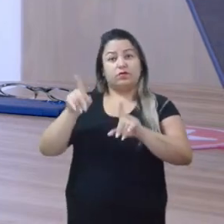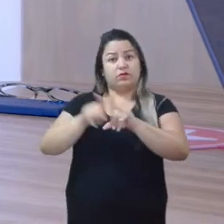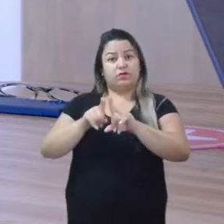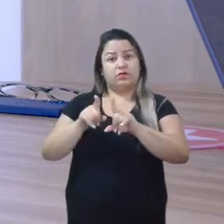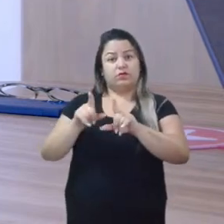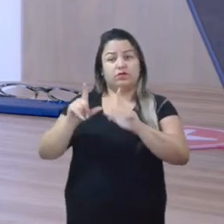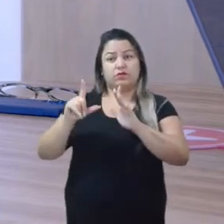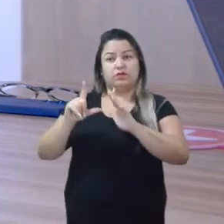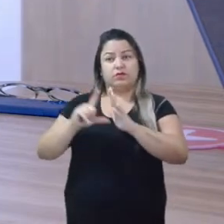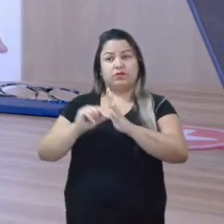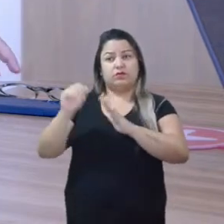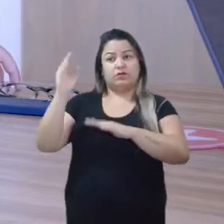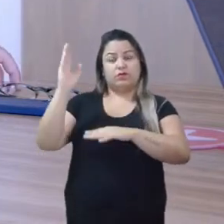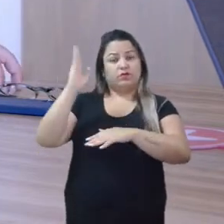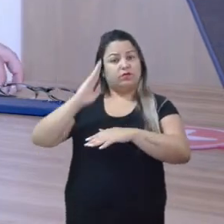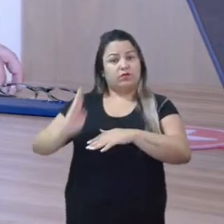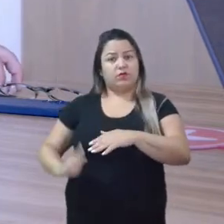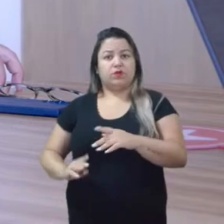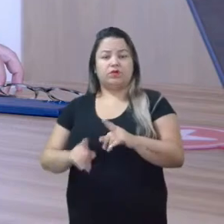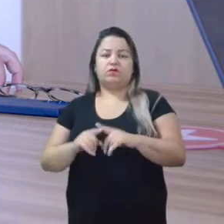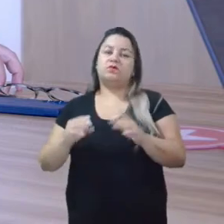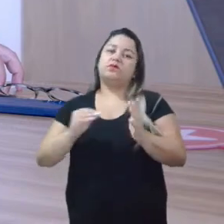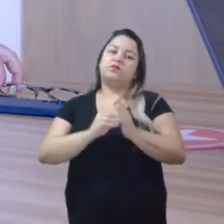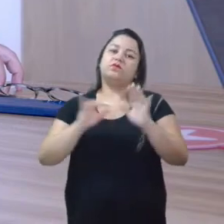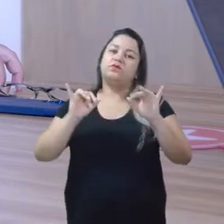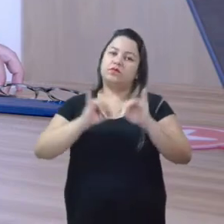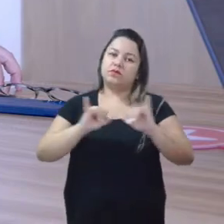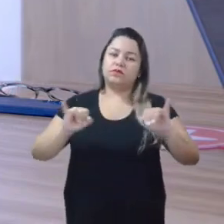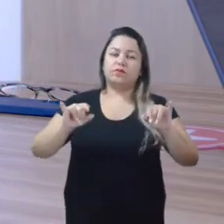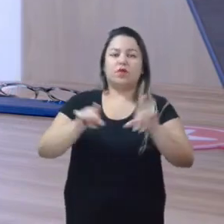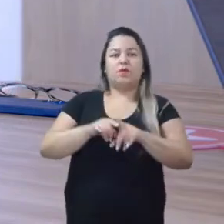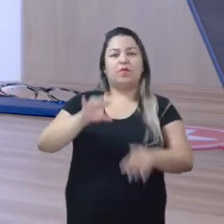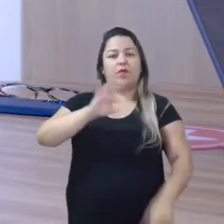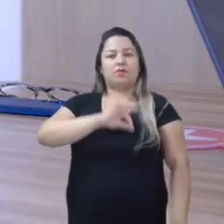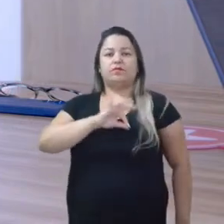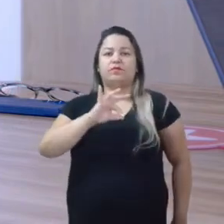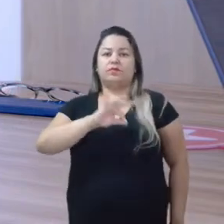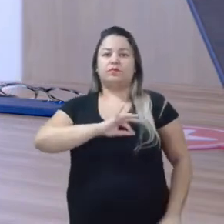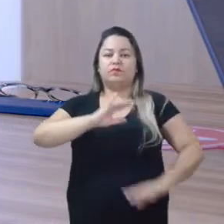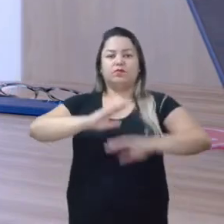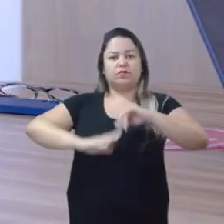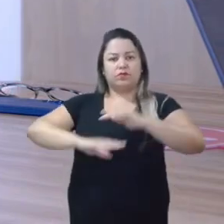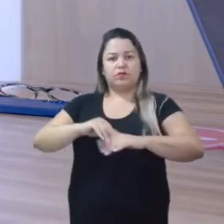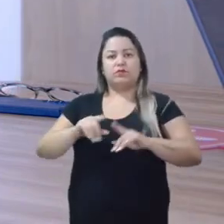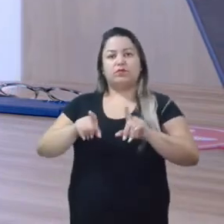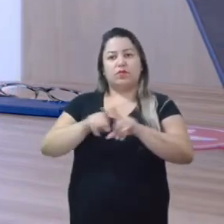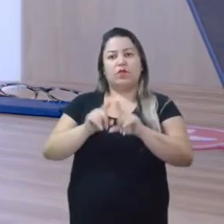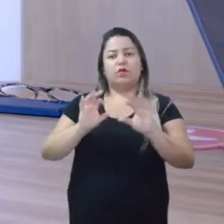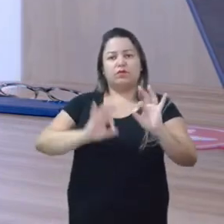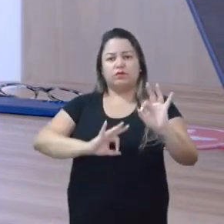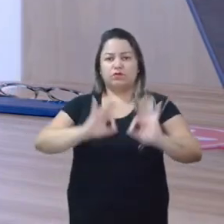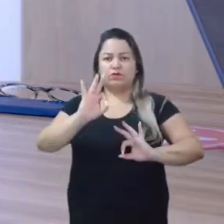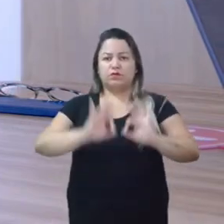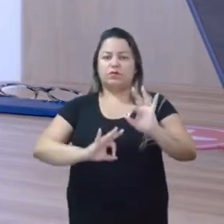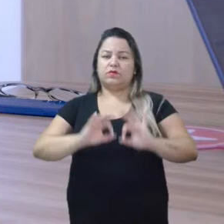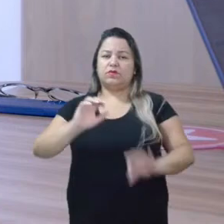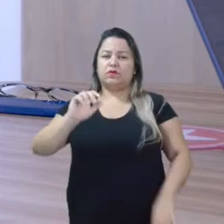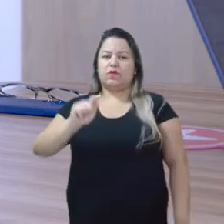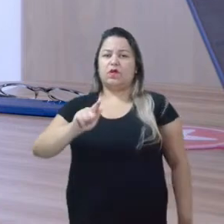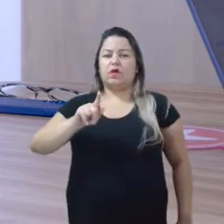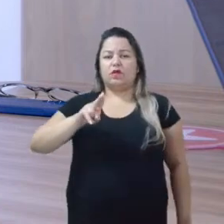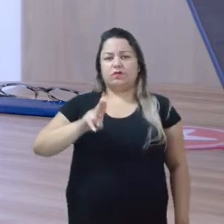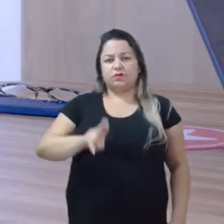de desinformação. Ela empoderou a Polícia Federal para atuação no tema, organizou dentro da AGU também um espaço de